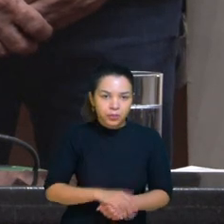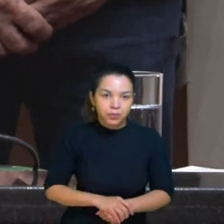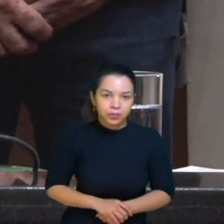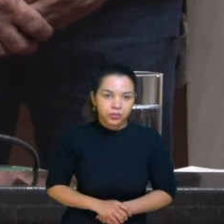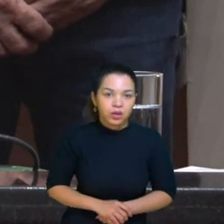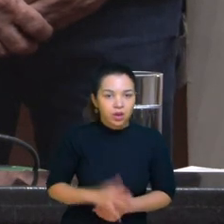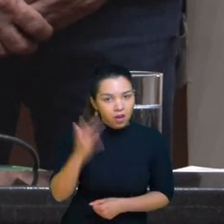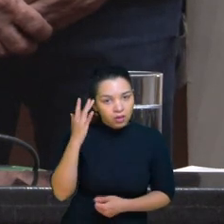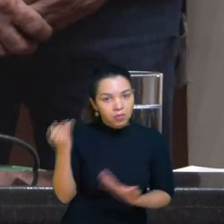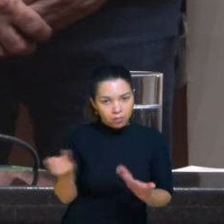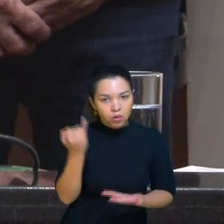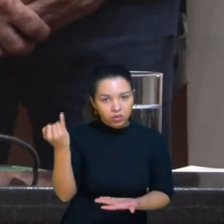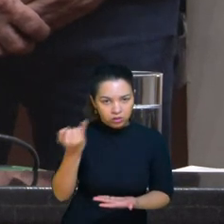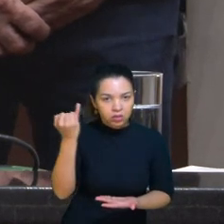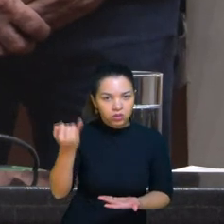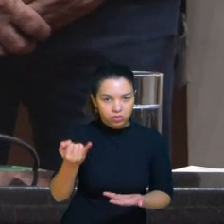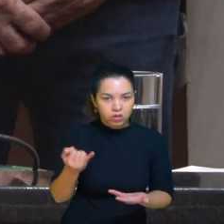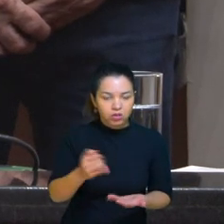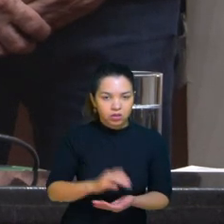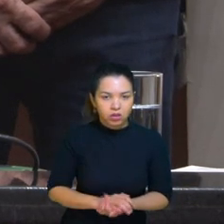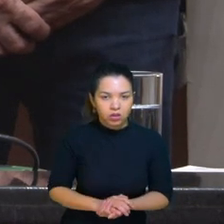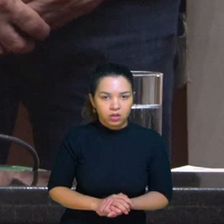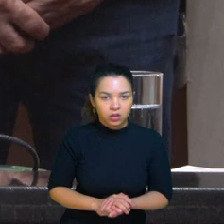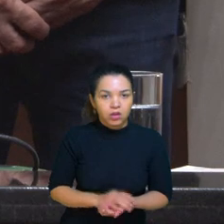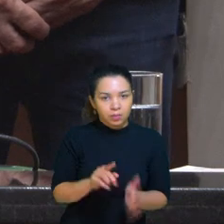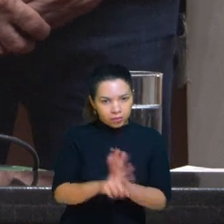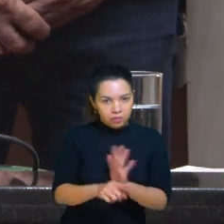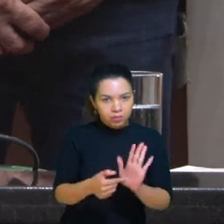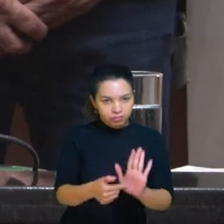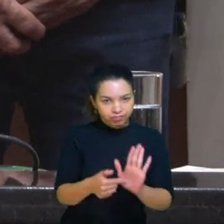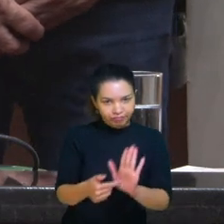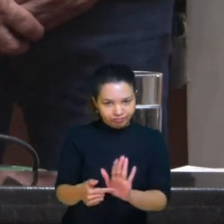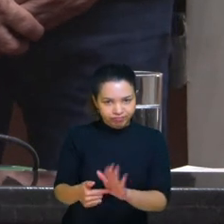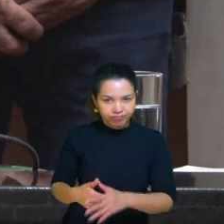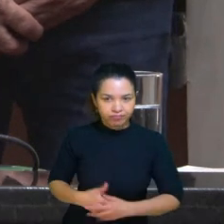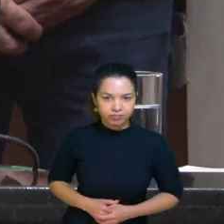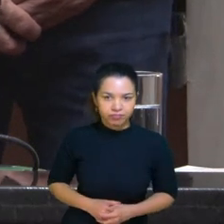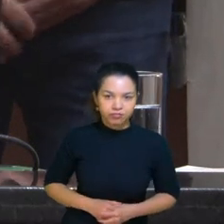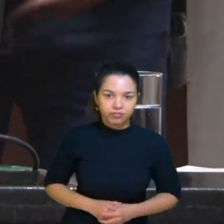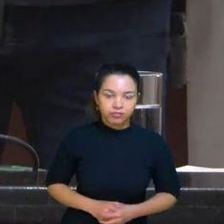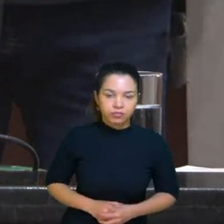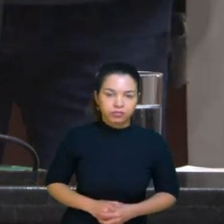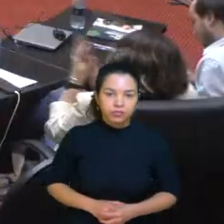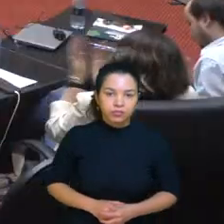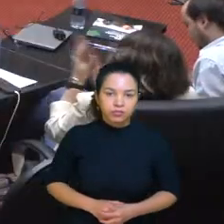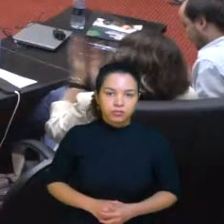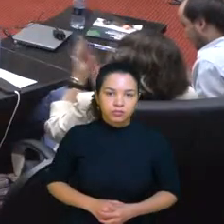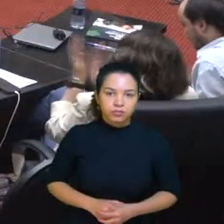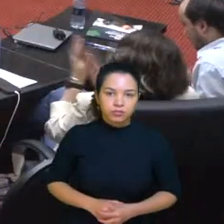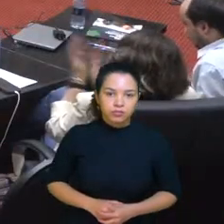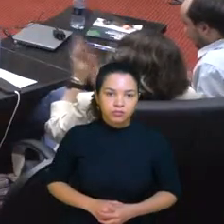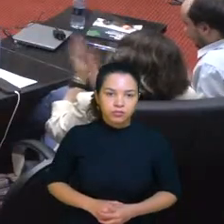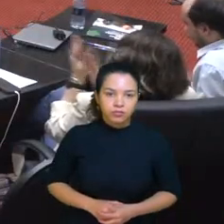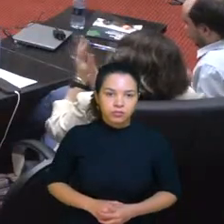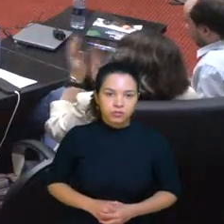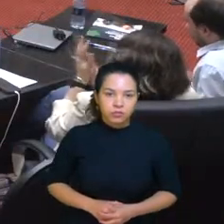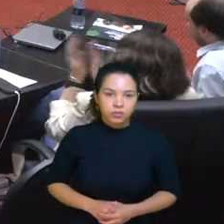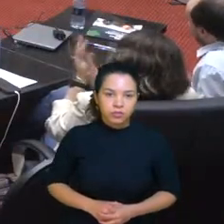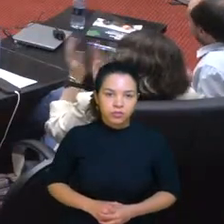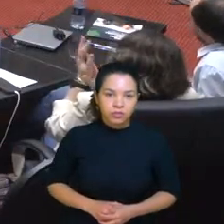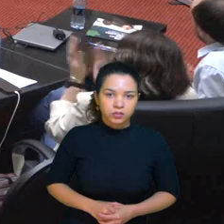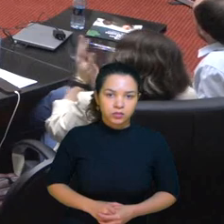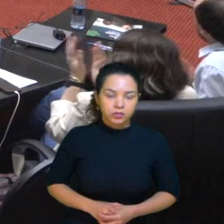importante achei importante fazer esse esses apontamentos Obrigada Professor muito boa fala